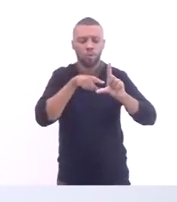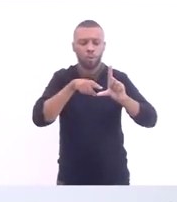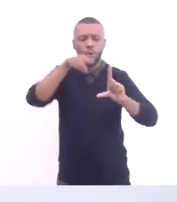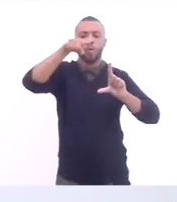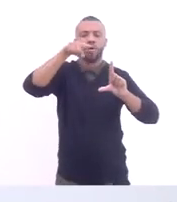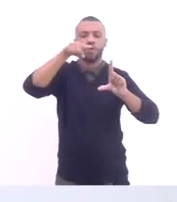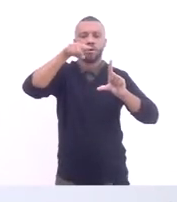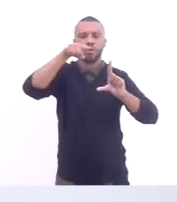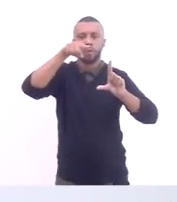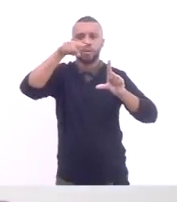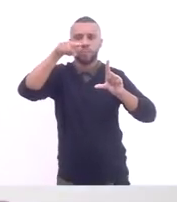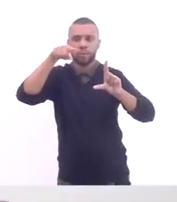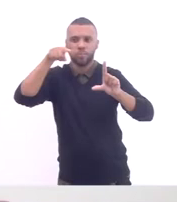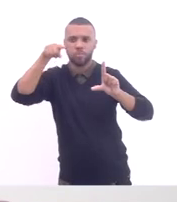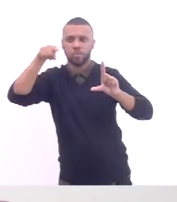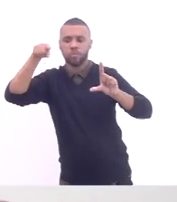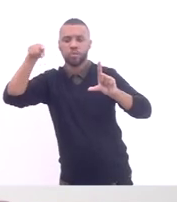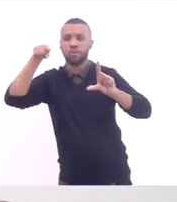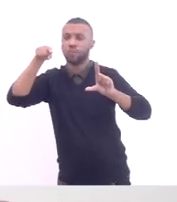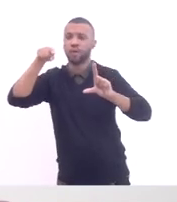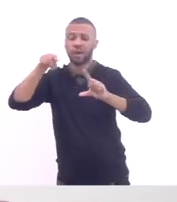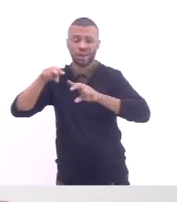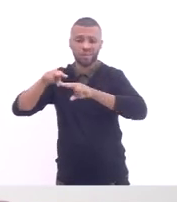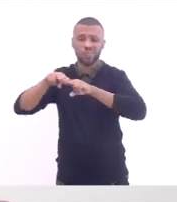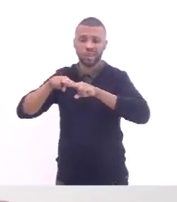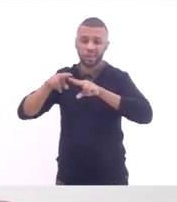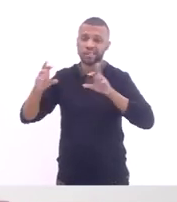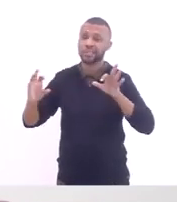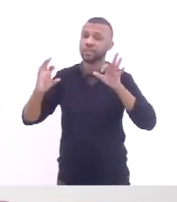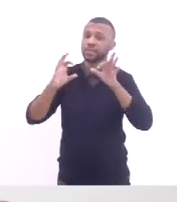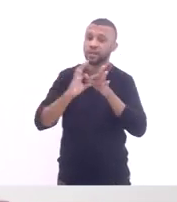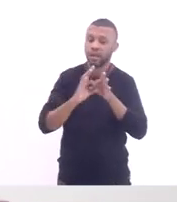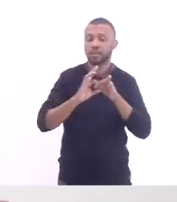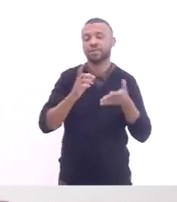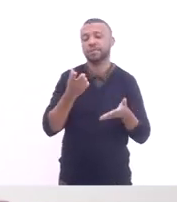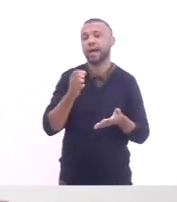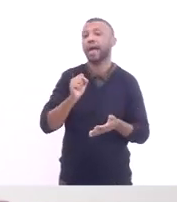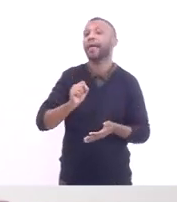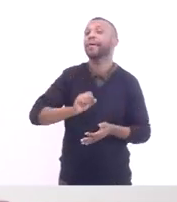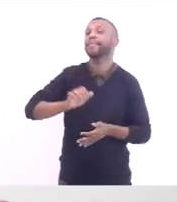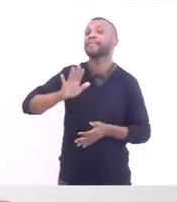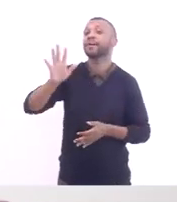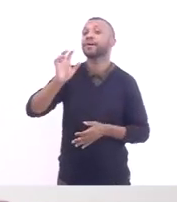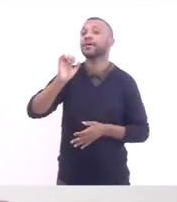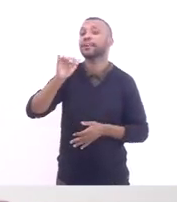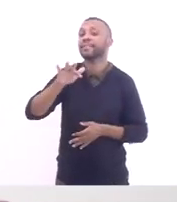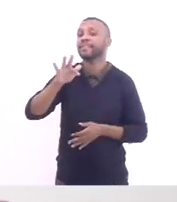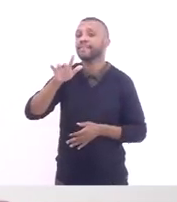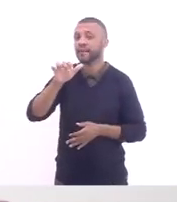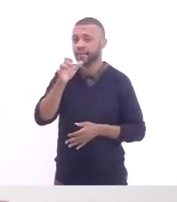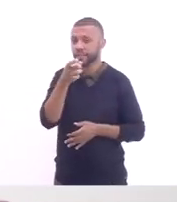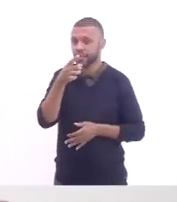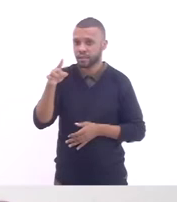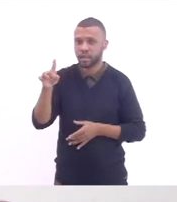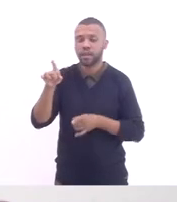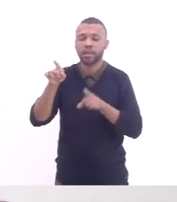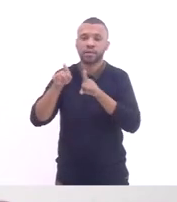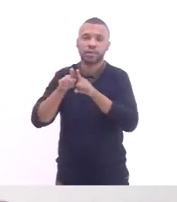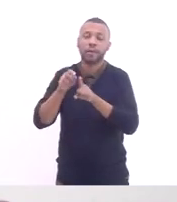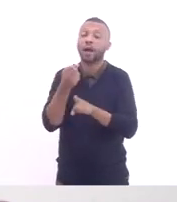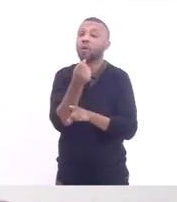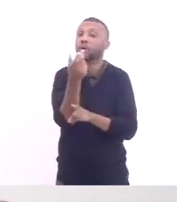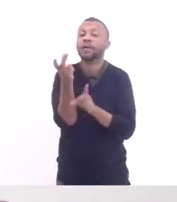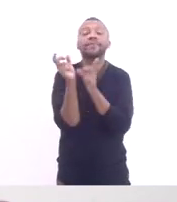receita, ocasionado pela questão até inflacionária, né? E o volume de vendas, na